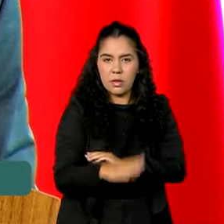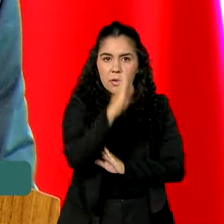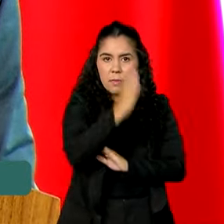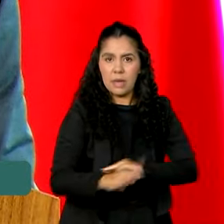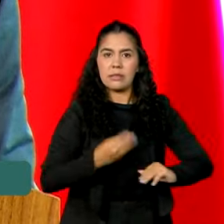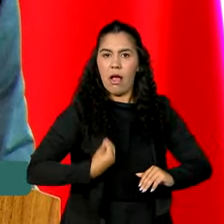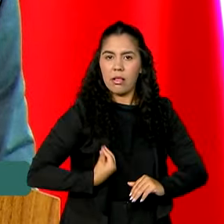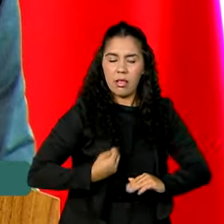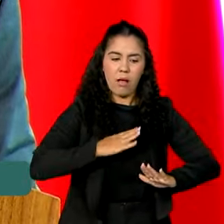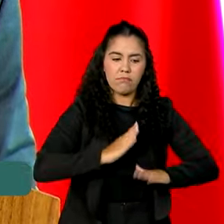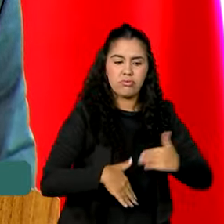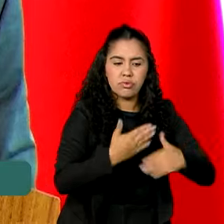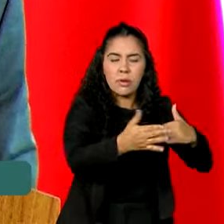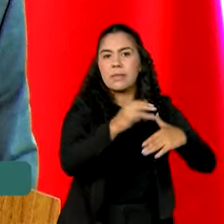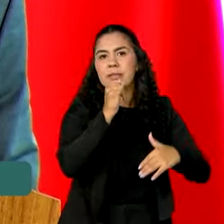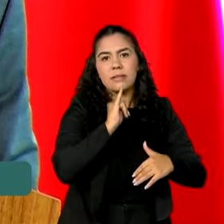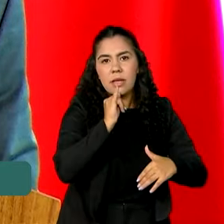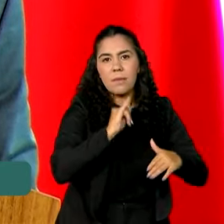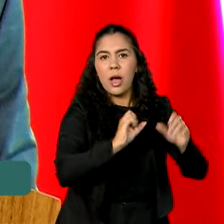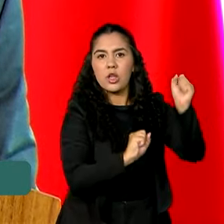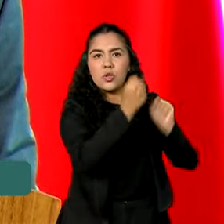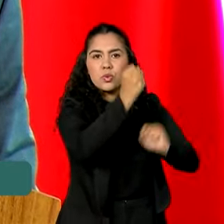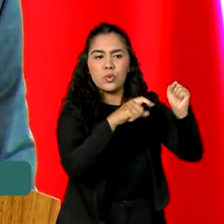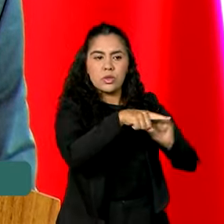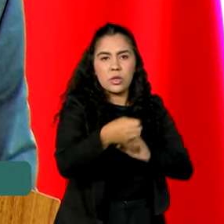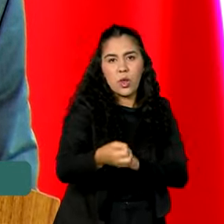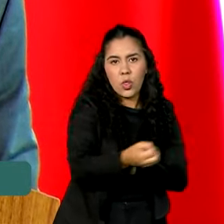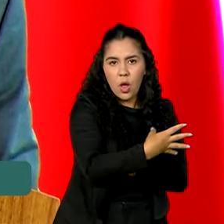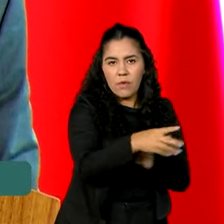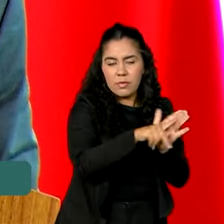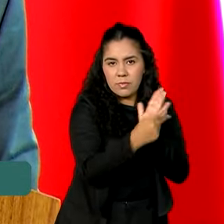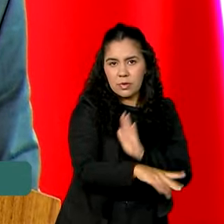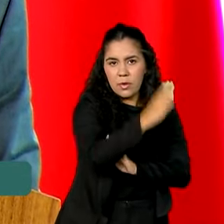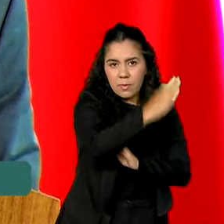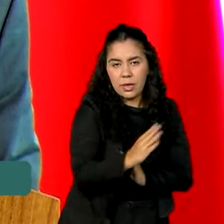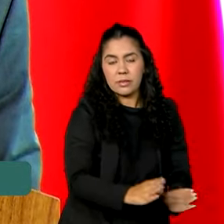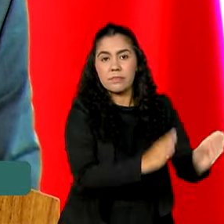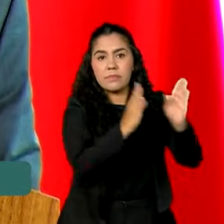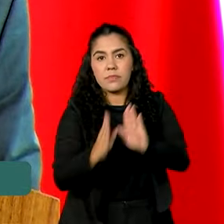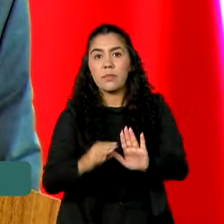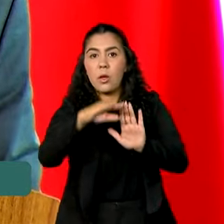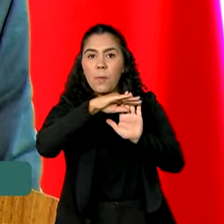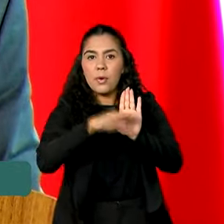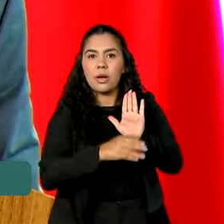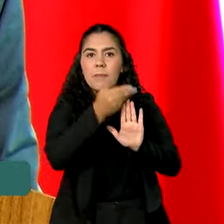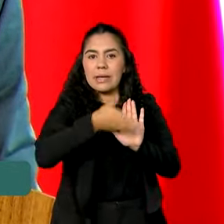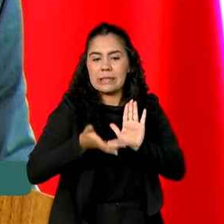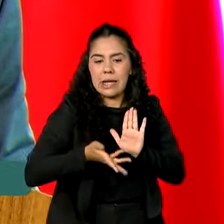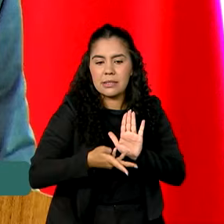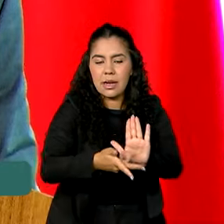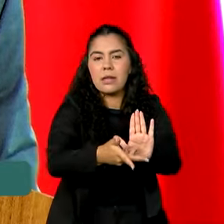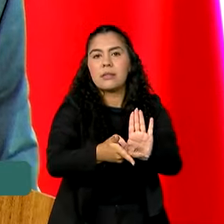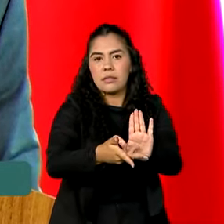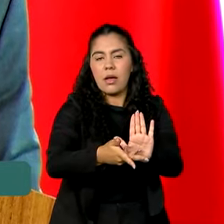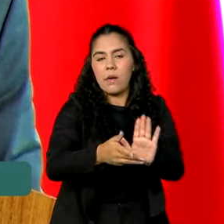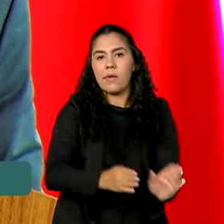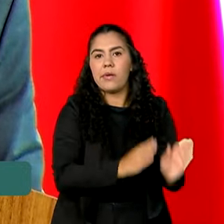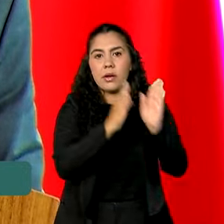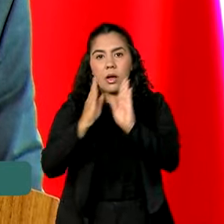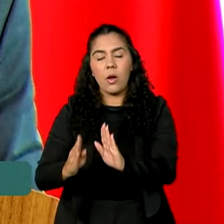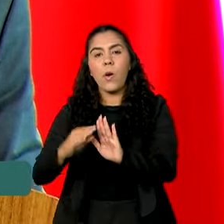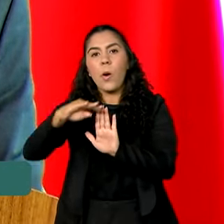desenvolvimento, como a Nova Indústria Brasil, o Programa de Aceleração do Crescimento, o Programa Rota de